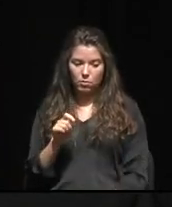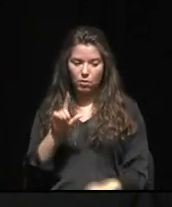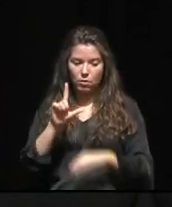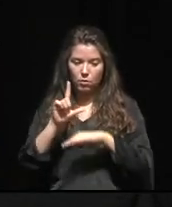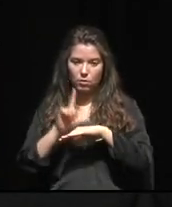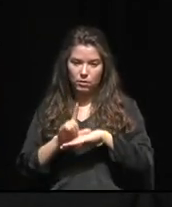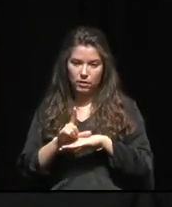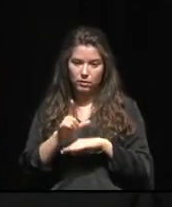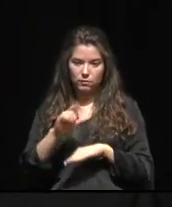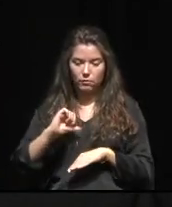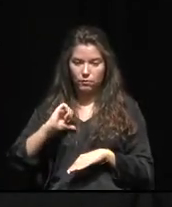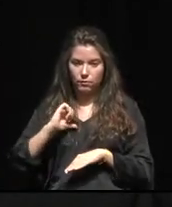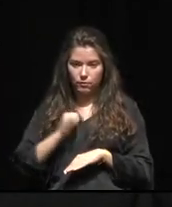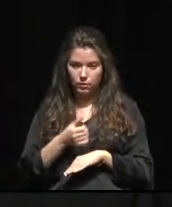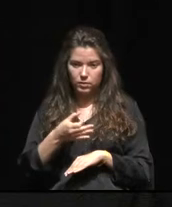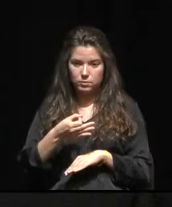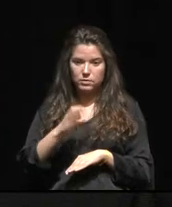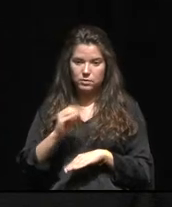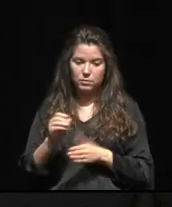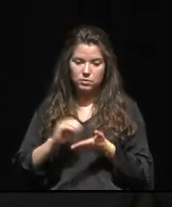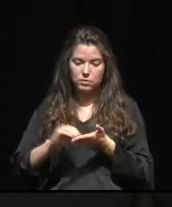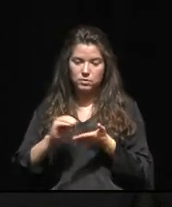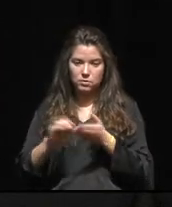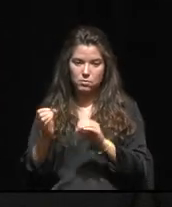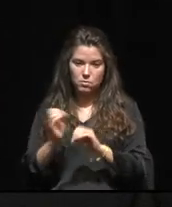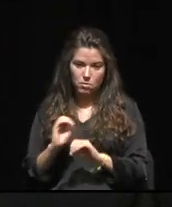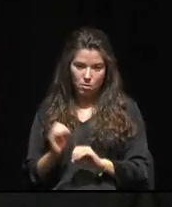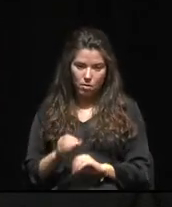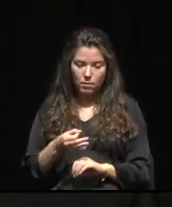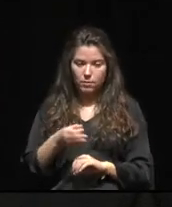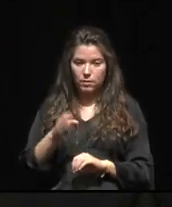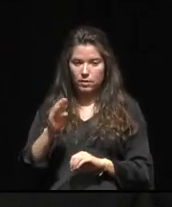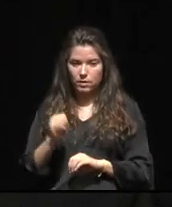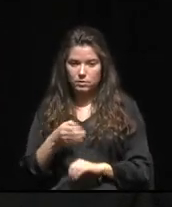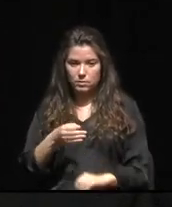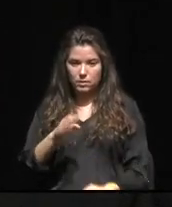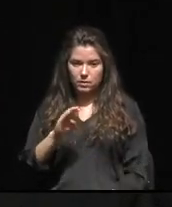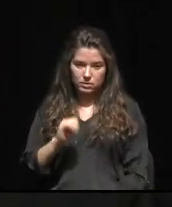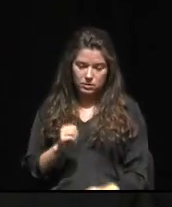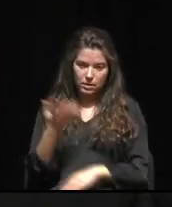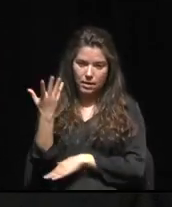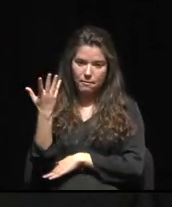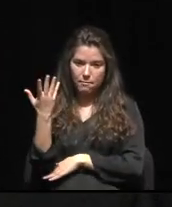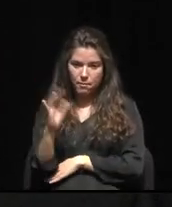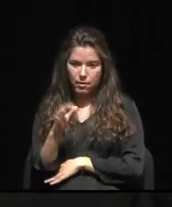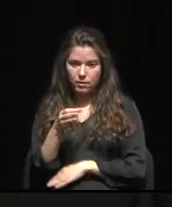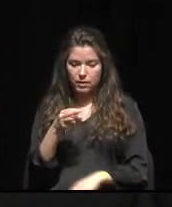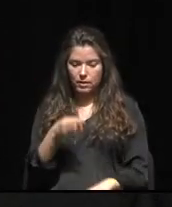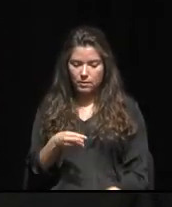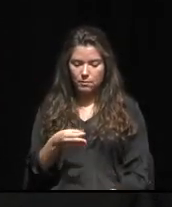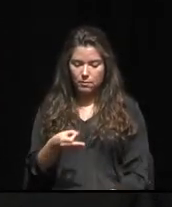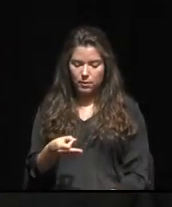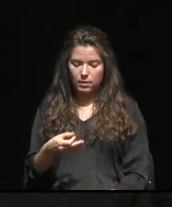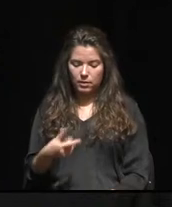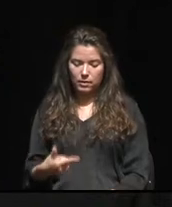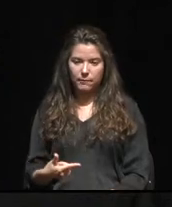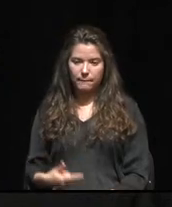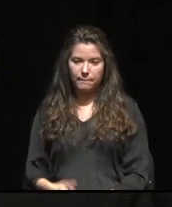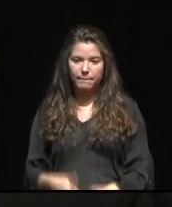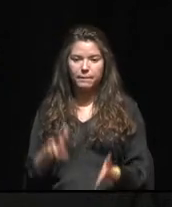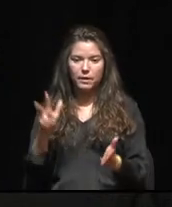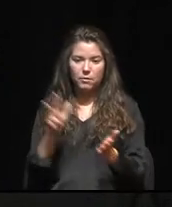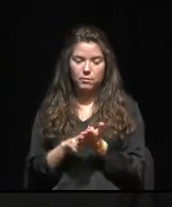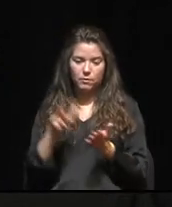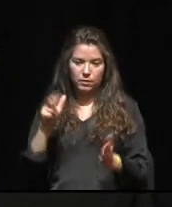livre pev PCP deputados não inscritos PS PSD Pan e mpt